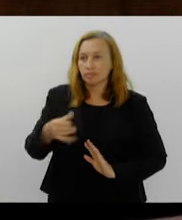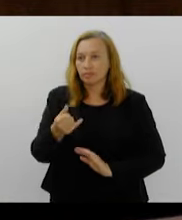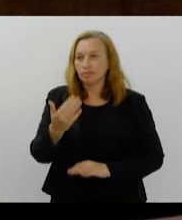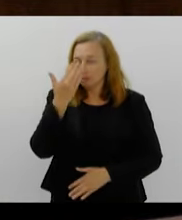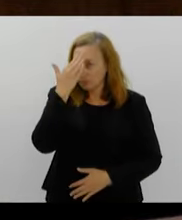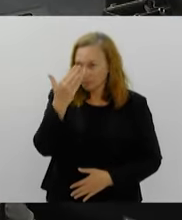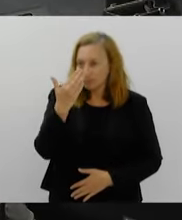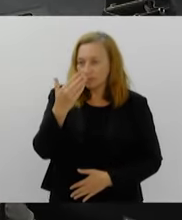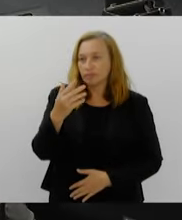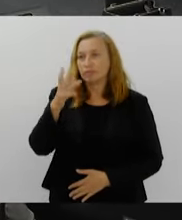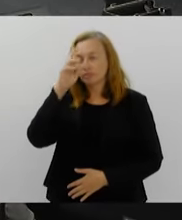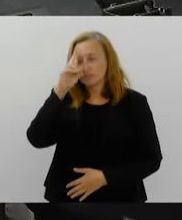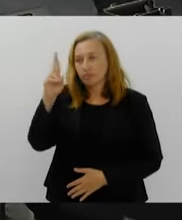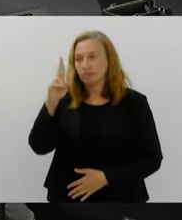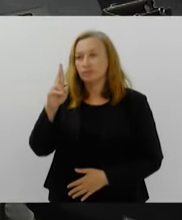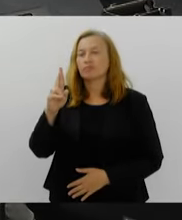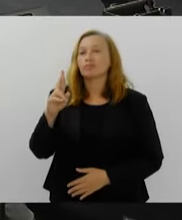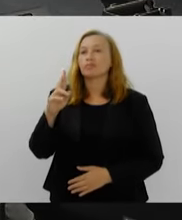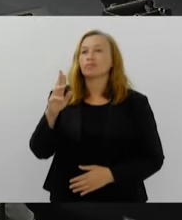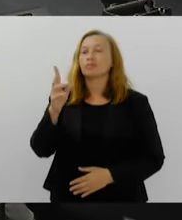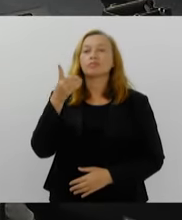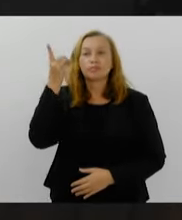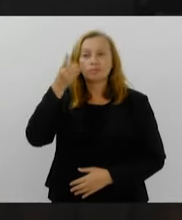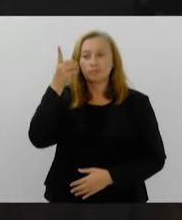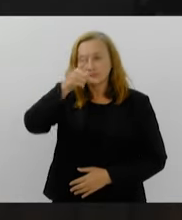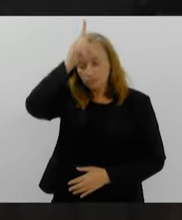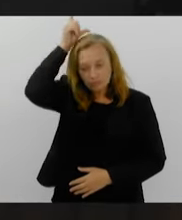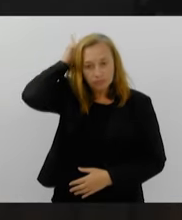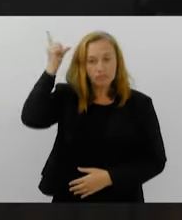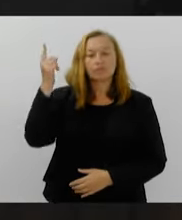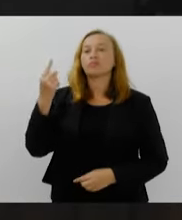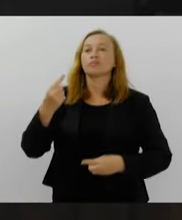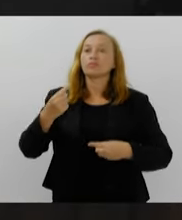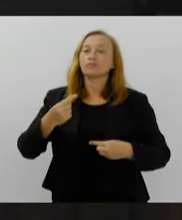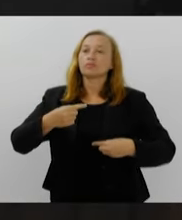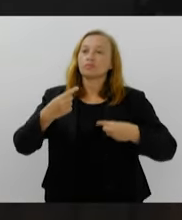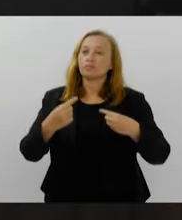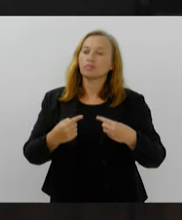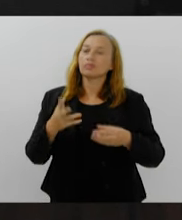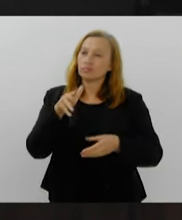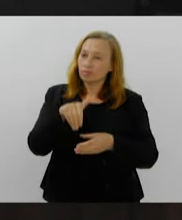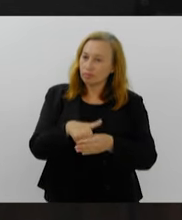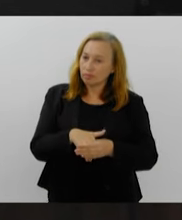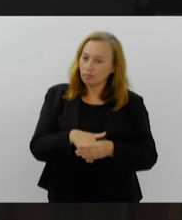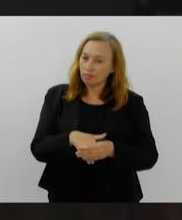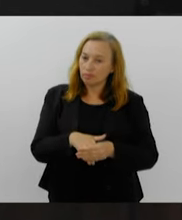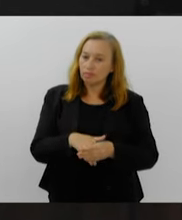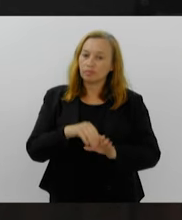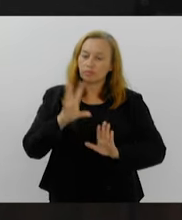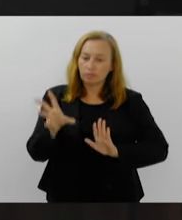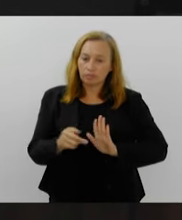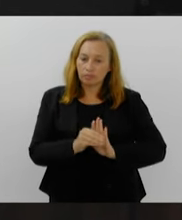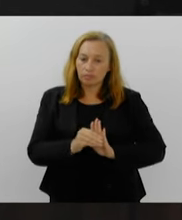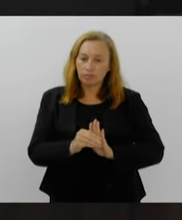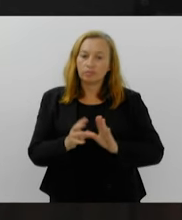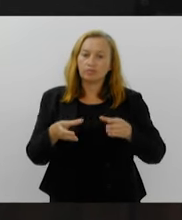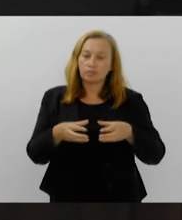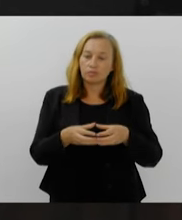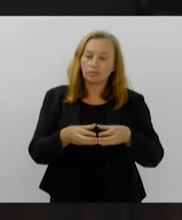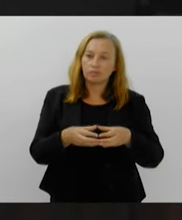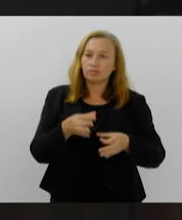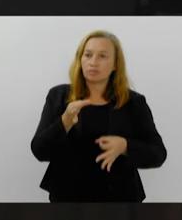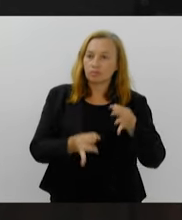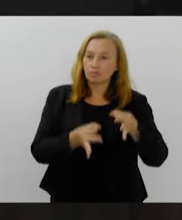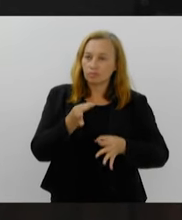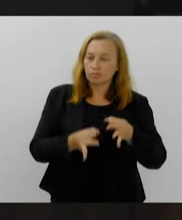a vossa excelência Deputado Luiz com os pareceres emitidos em votação a emenda da comissão de constituição e